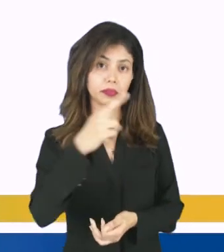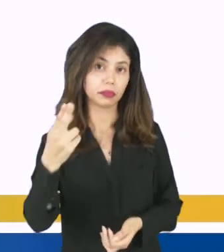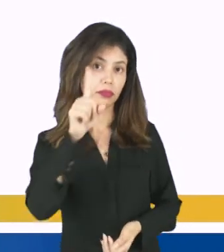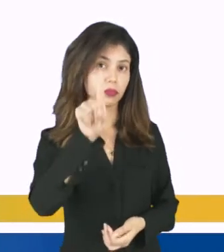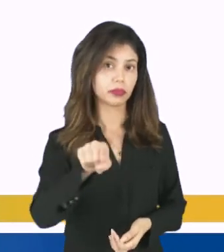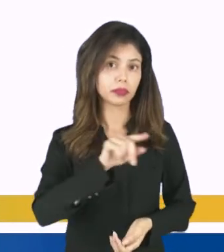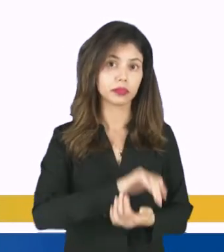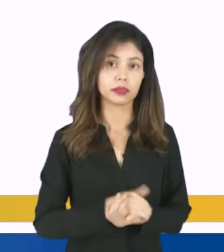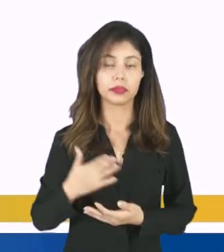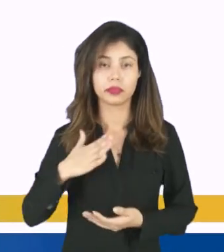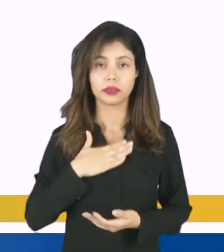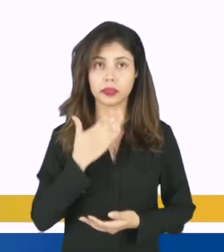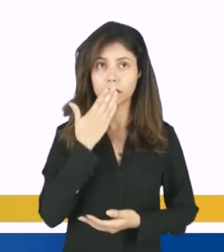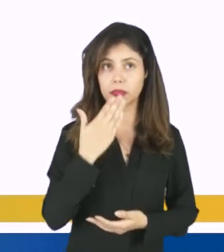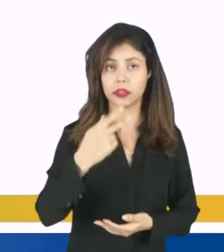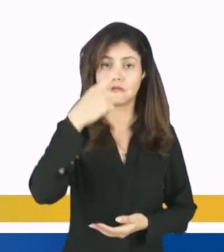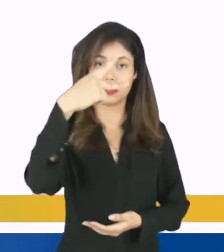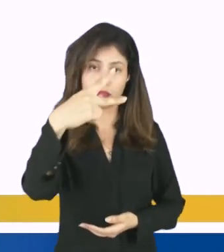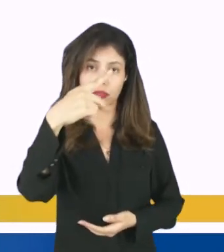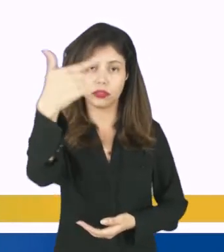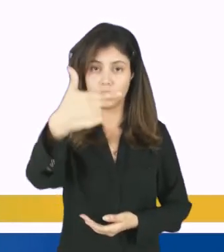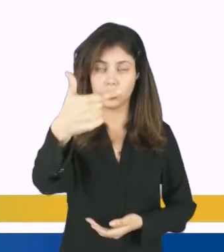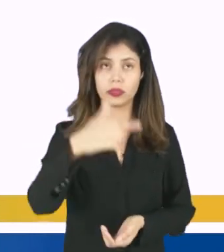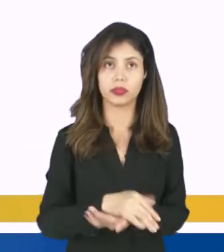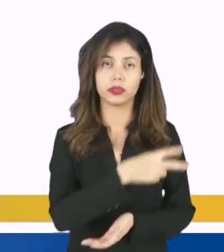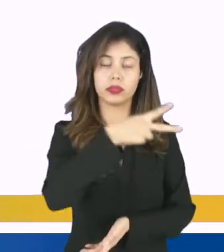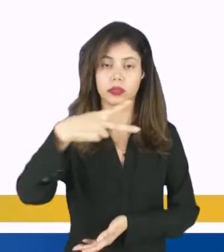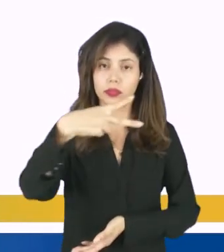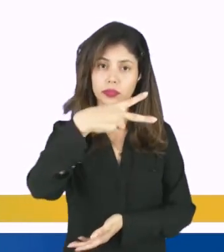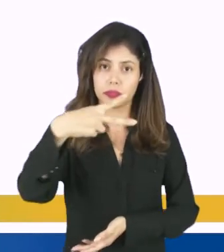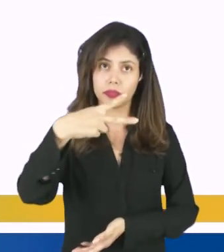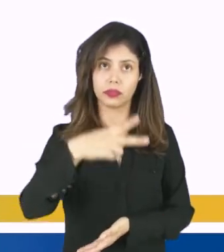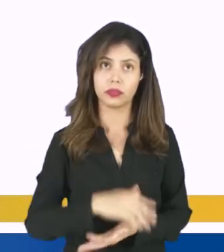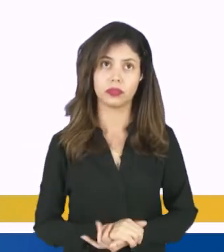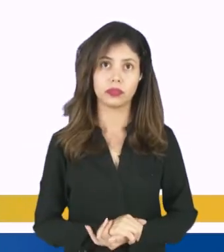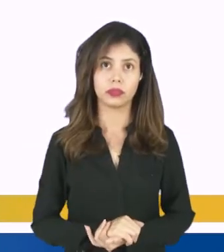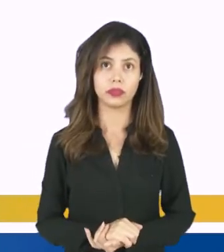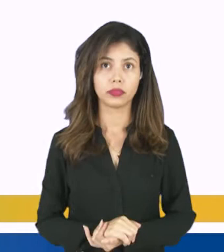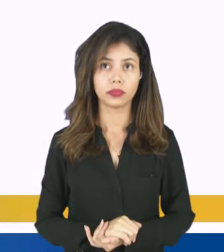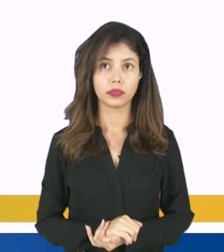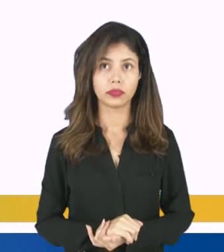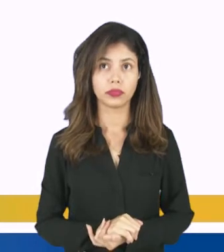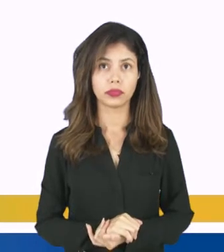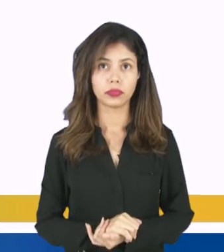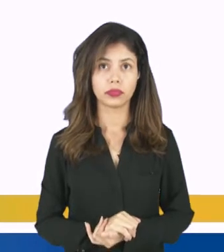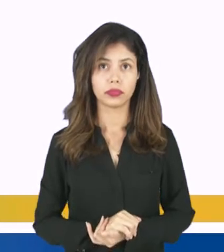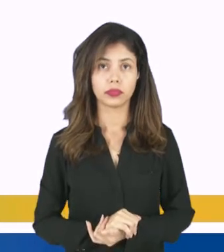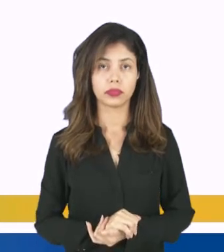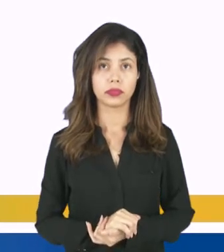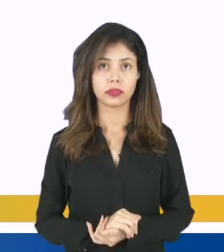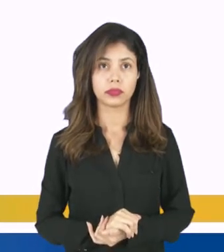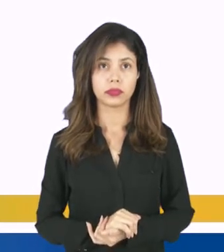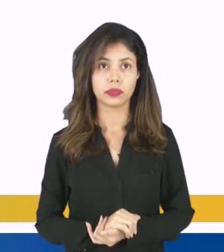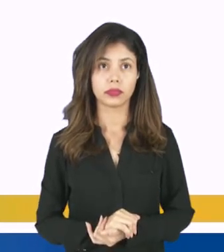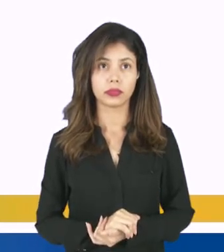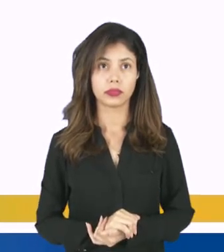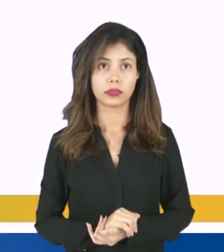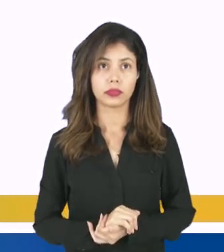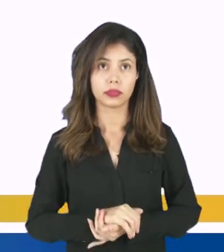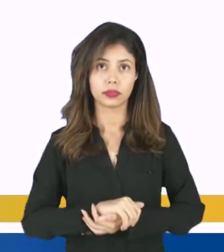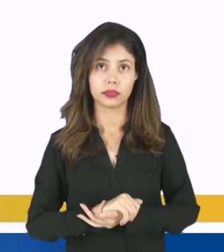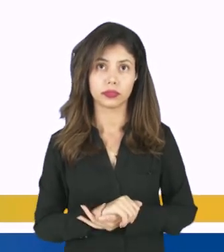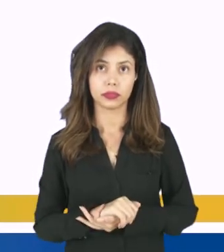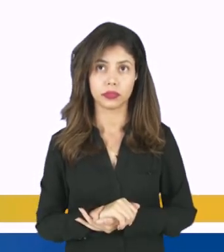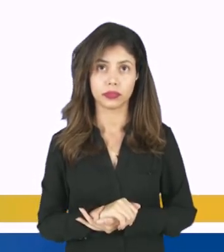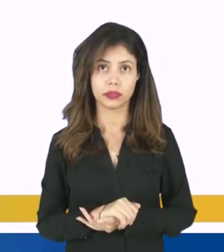mais 1, pois... Aí nós vamos usar a utilização lá do teorema do resto, que é o